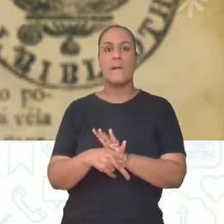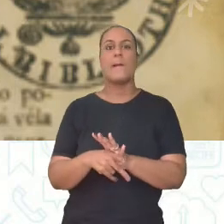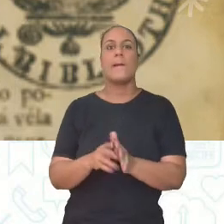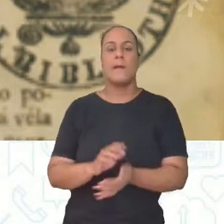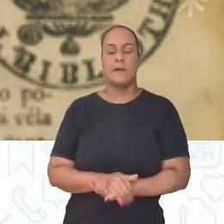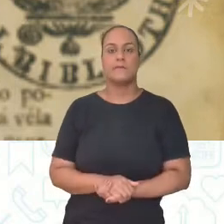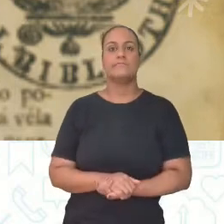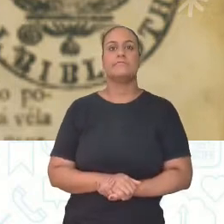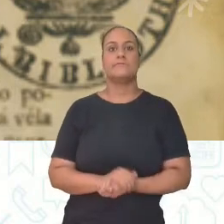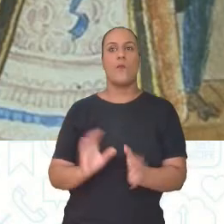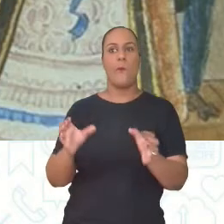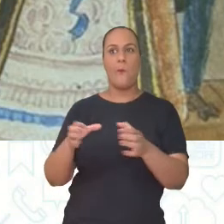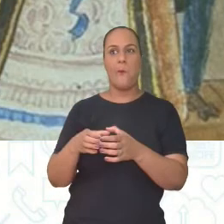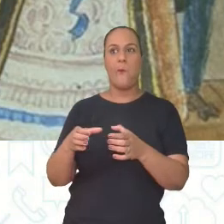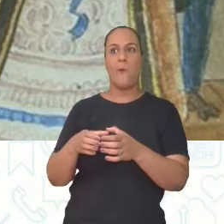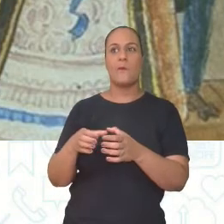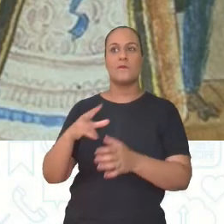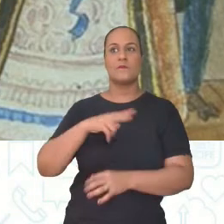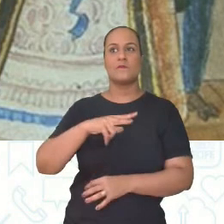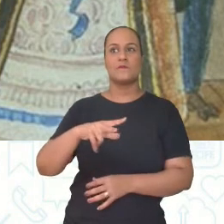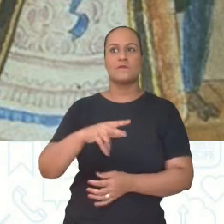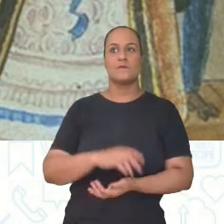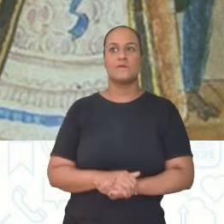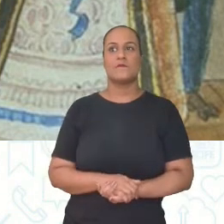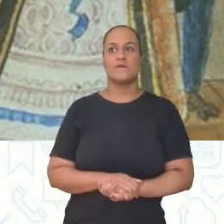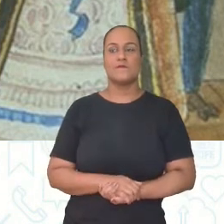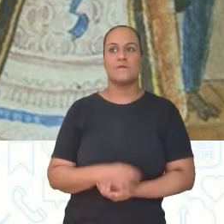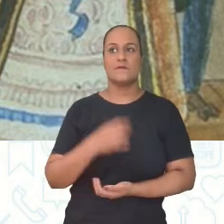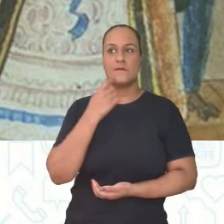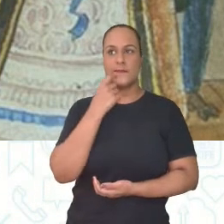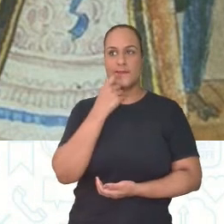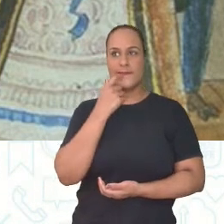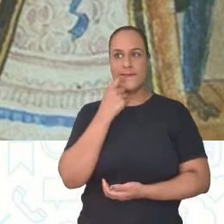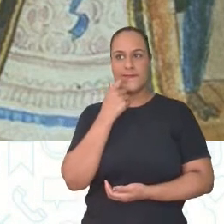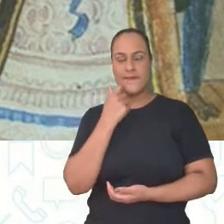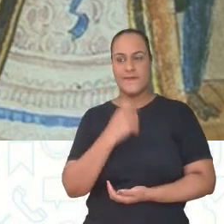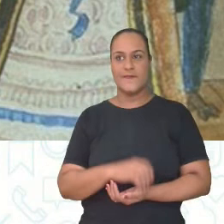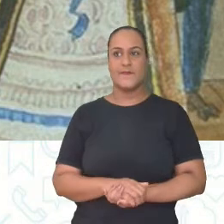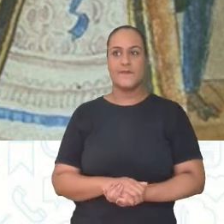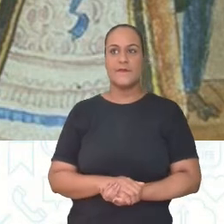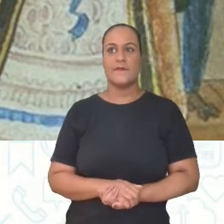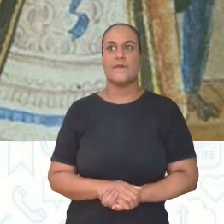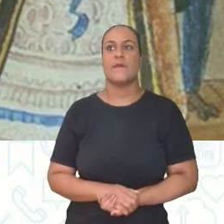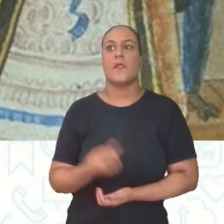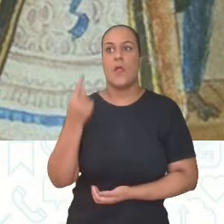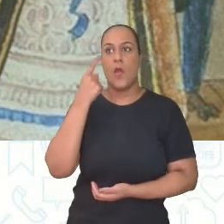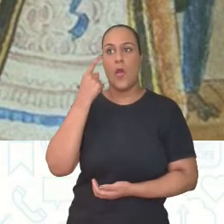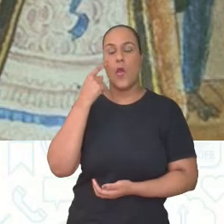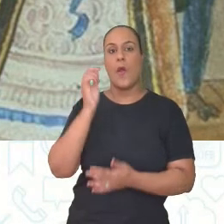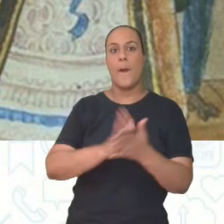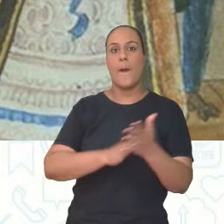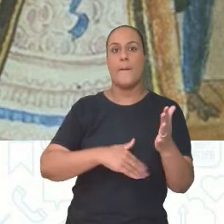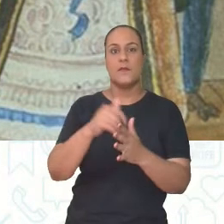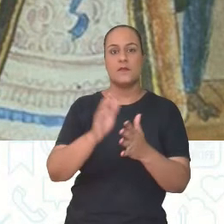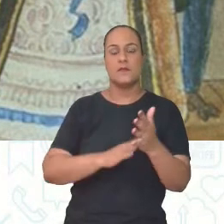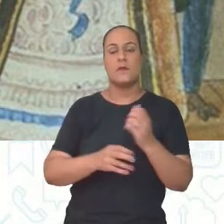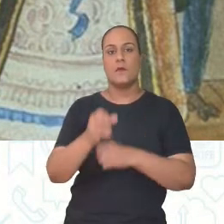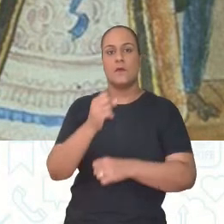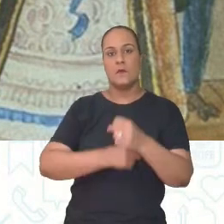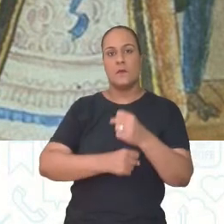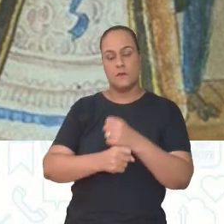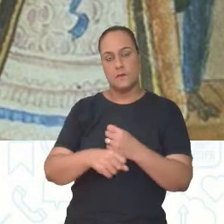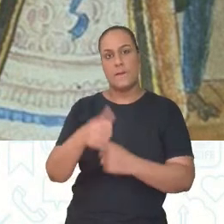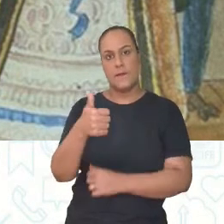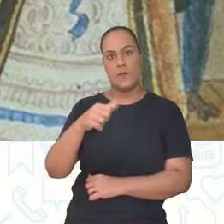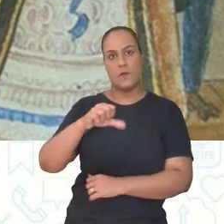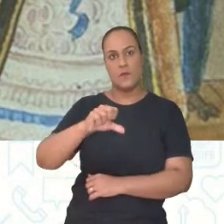dessa corte, né? E olha aí o que eu estava falando, né? Essa pintura aí, de